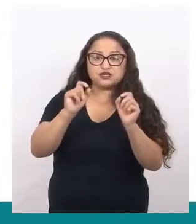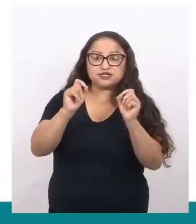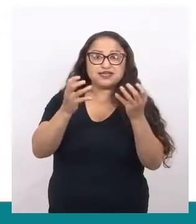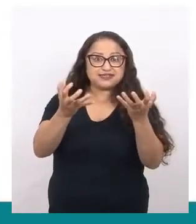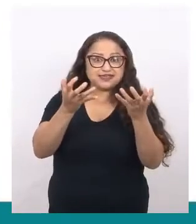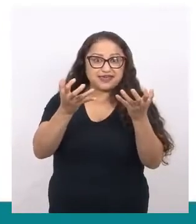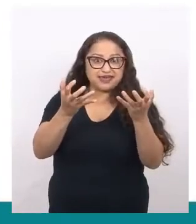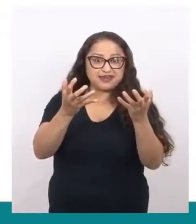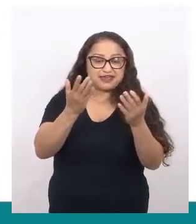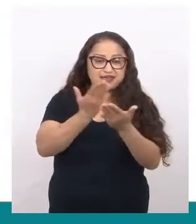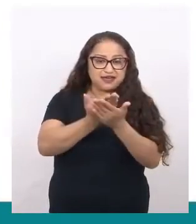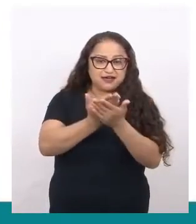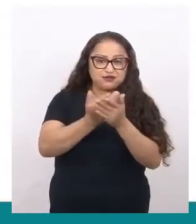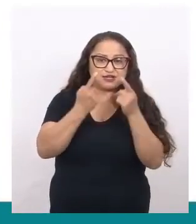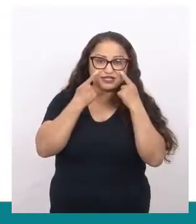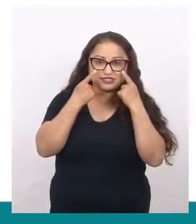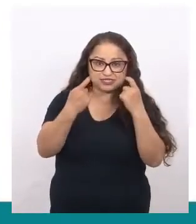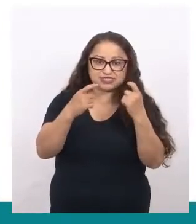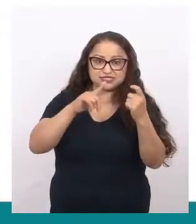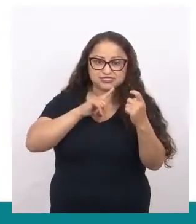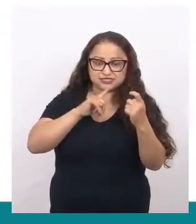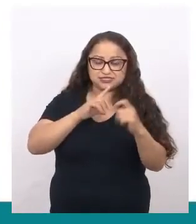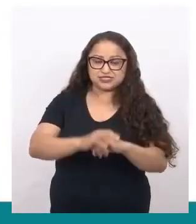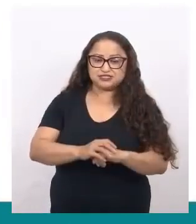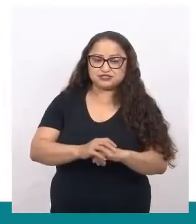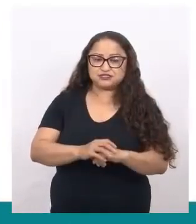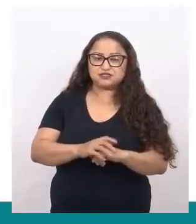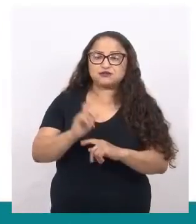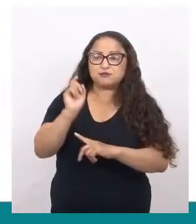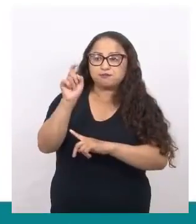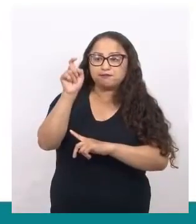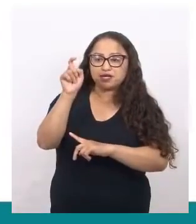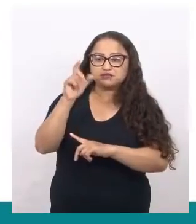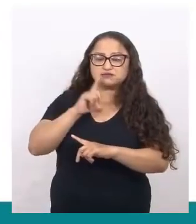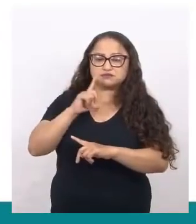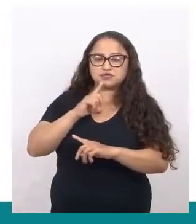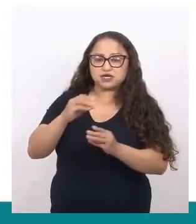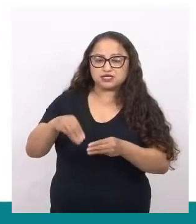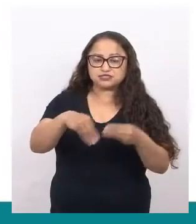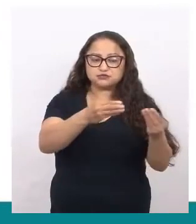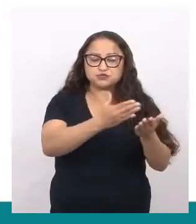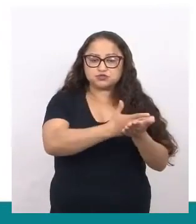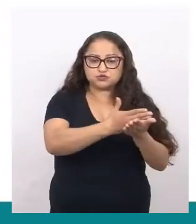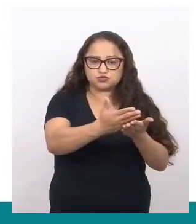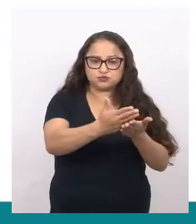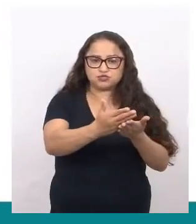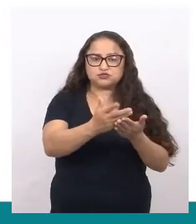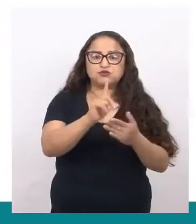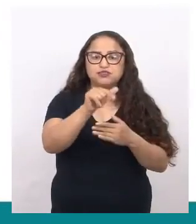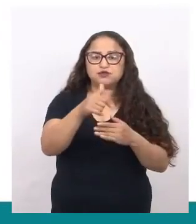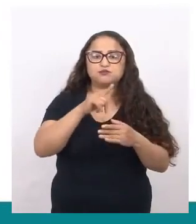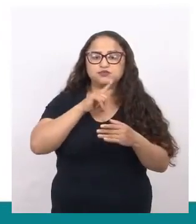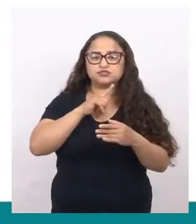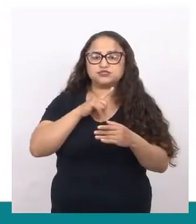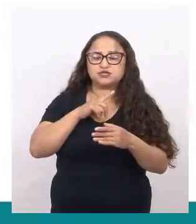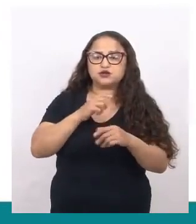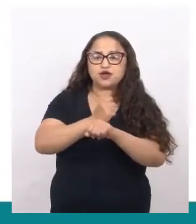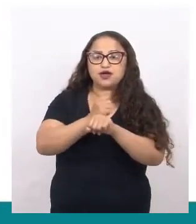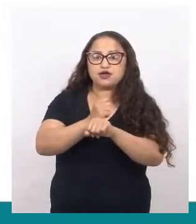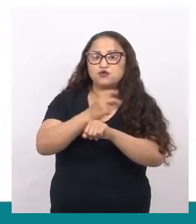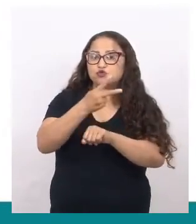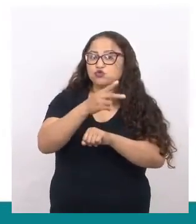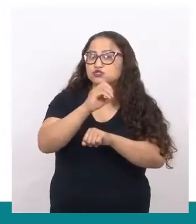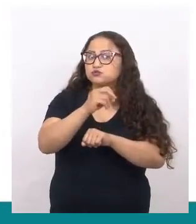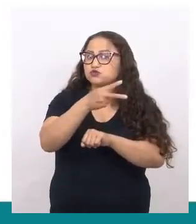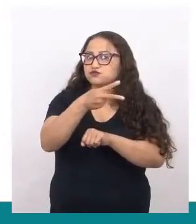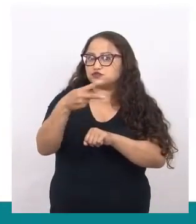Eles vão precisar acessar também o menu Atribuição Inicial e clicar no submenu Manifestação de Interesse 2022.